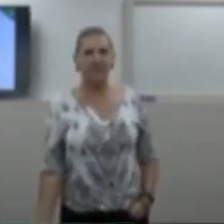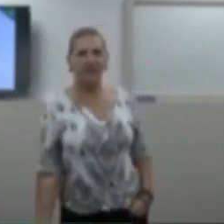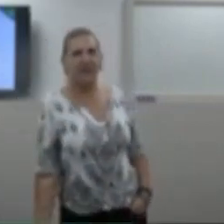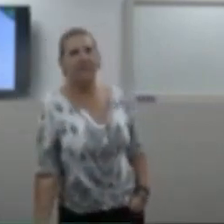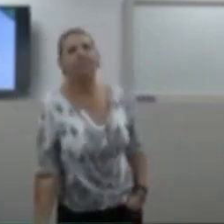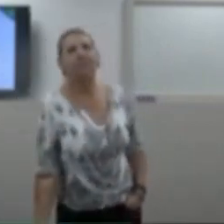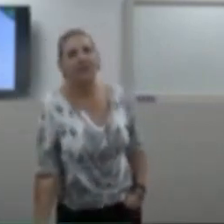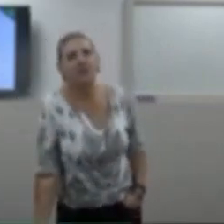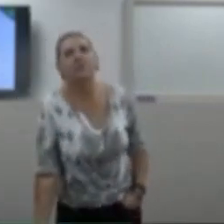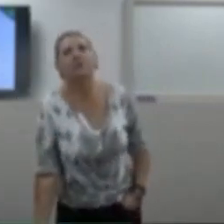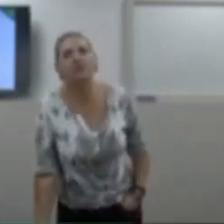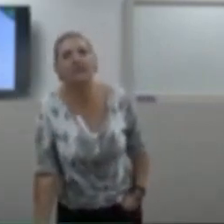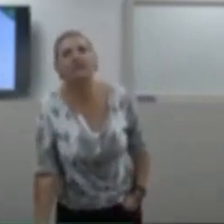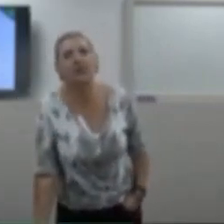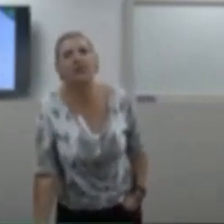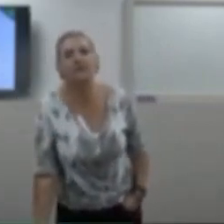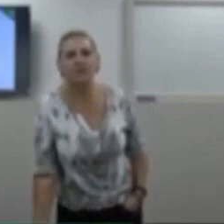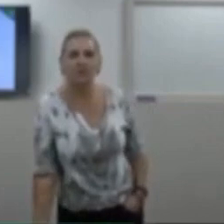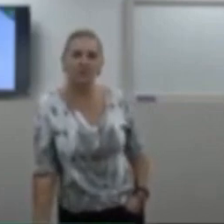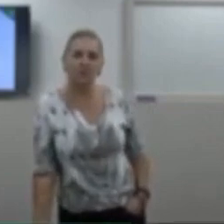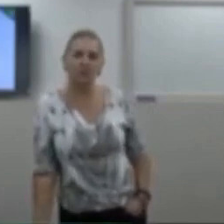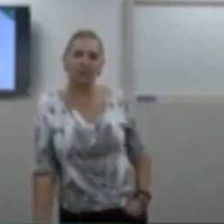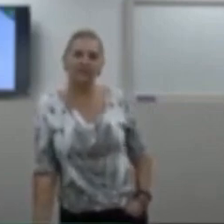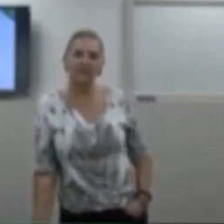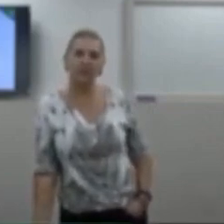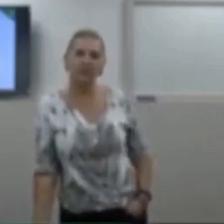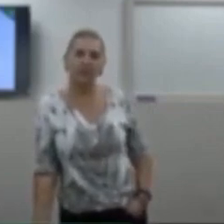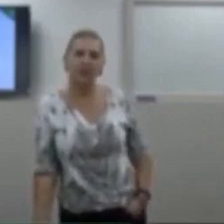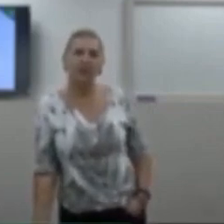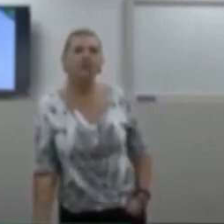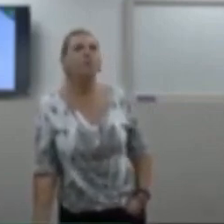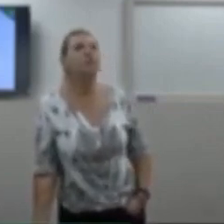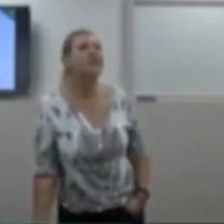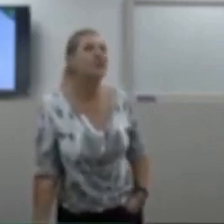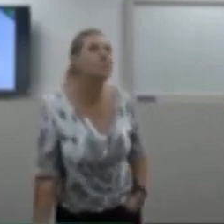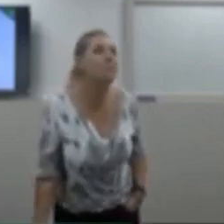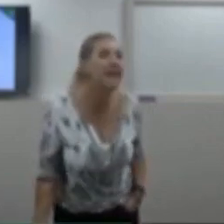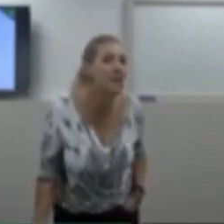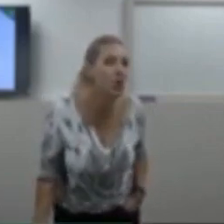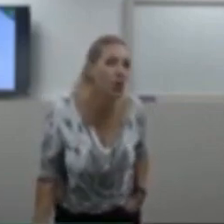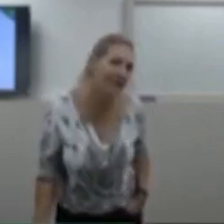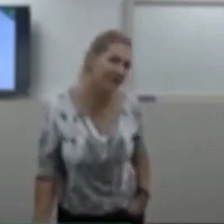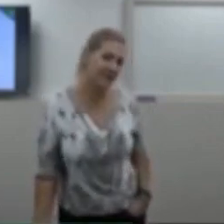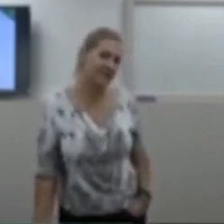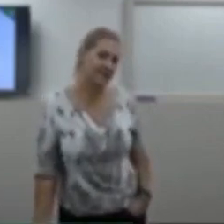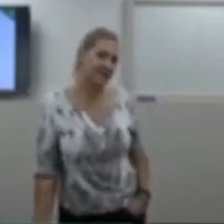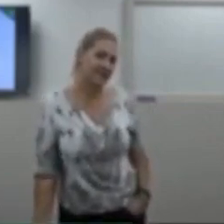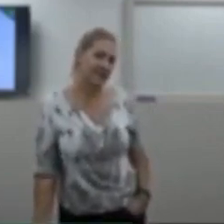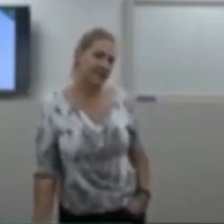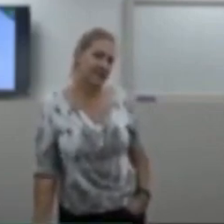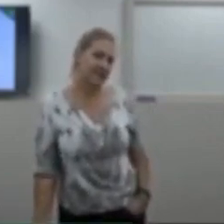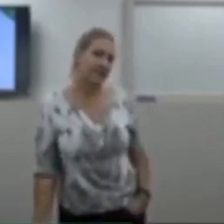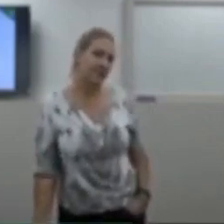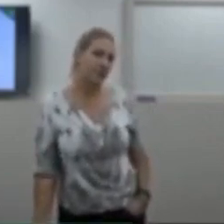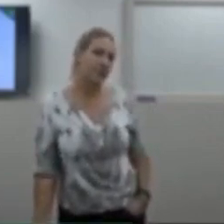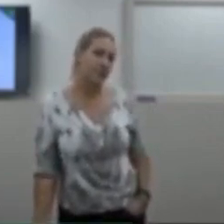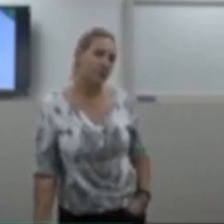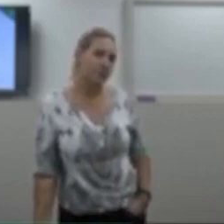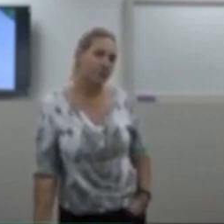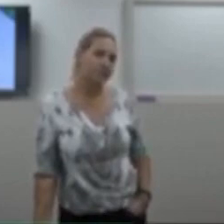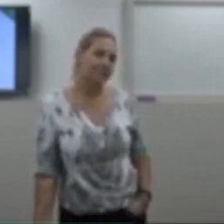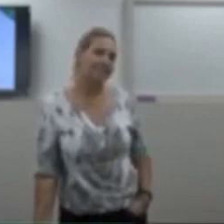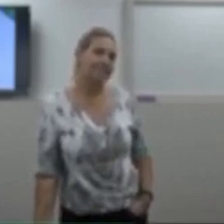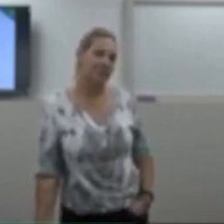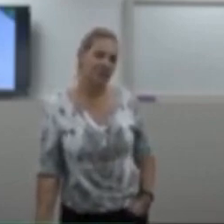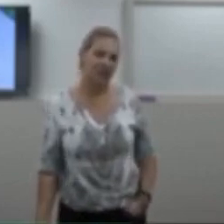disso? Você sabia que somos 200 milhões de pessoas no Brasil? E somos 7 bilhões de pessoas